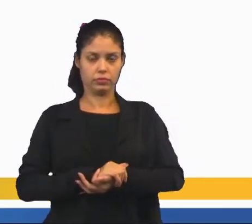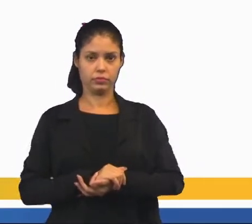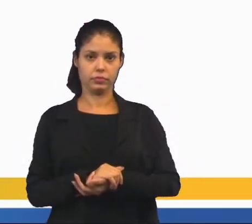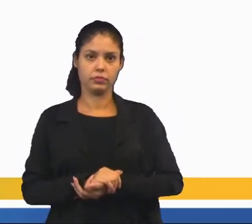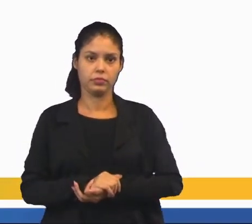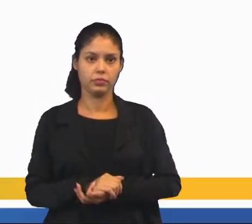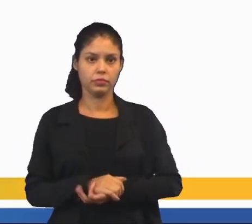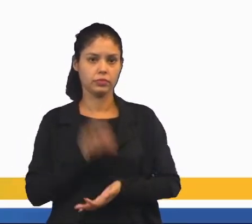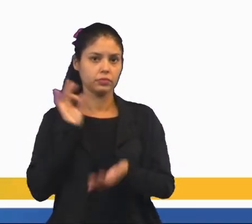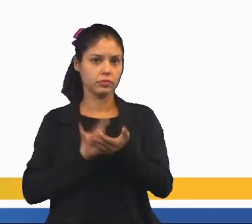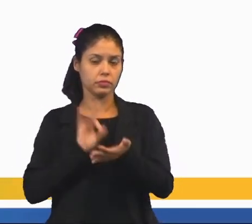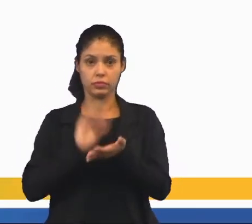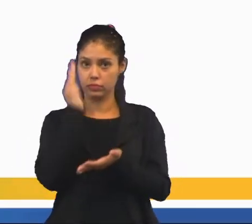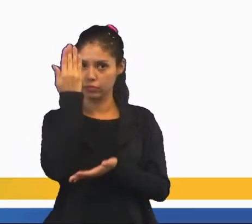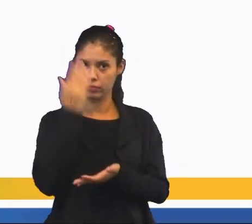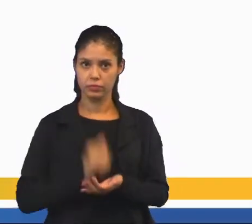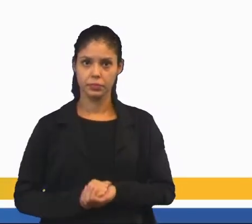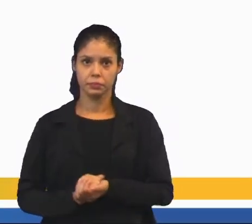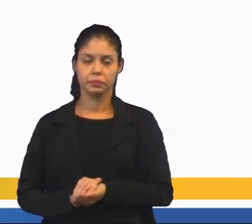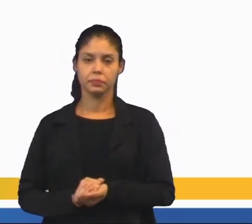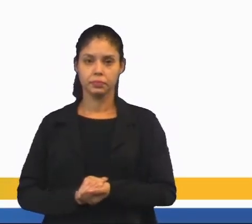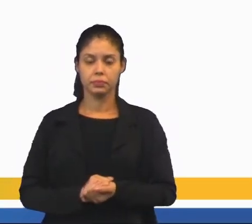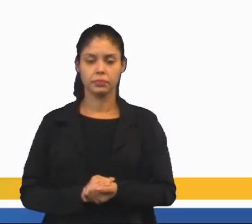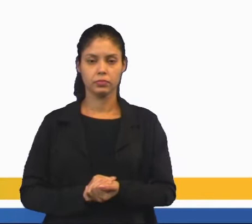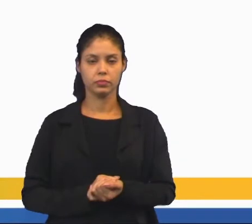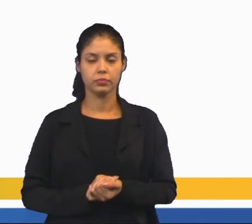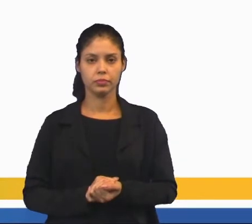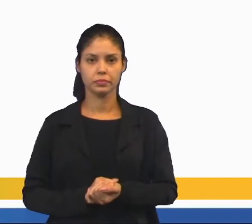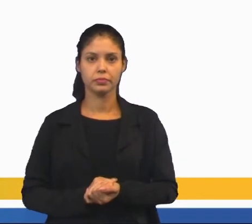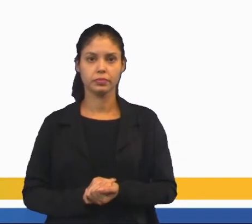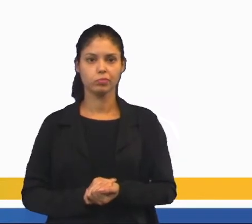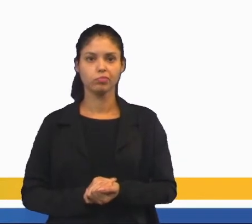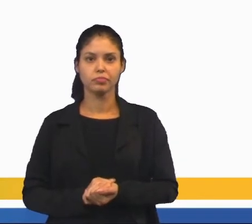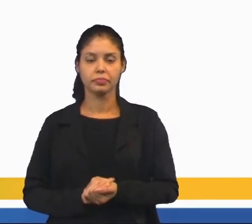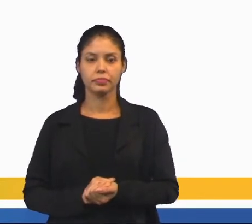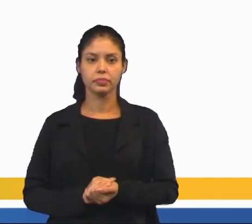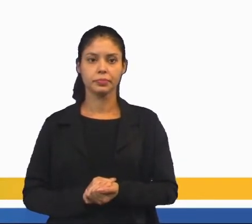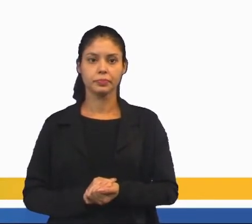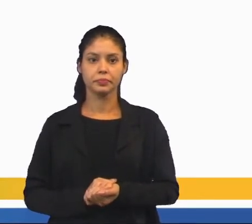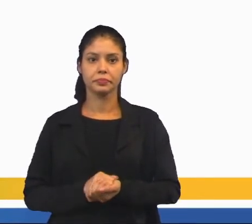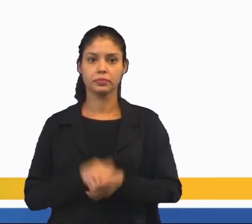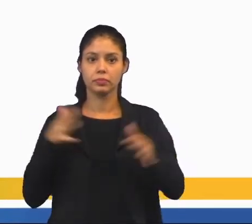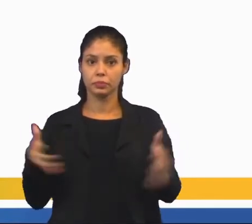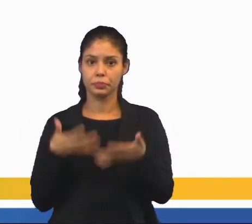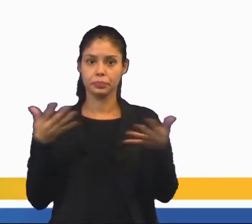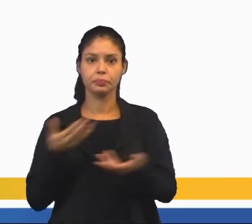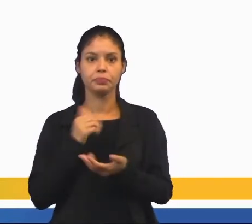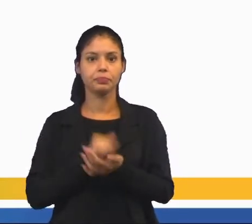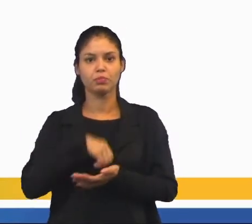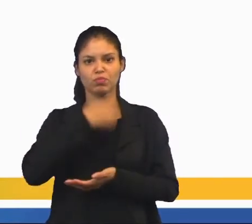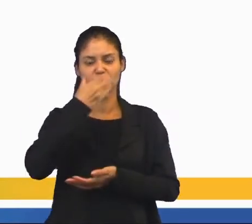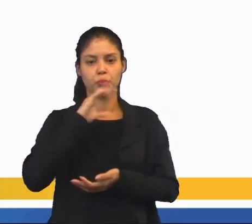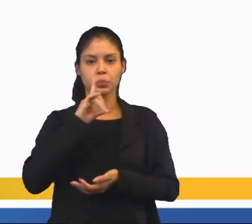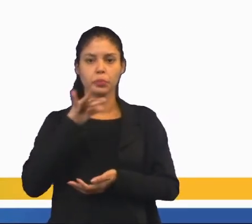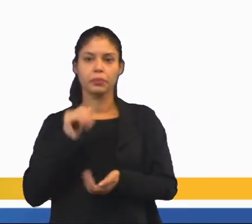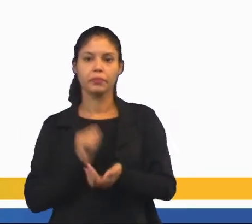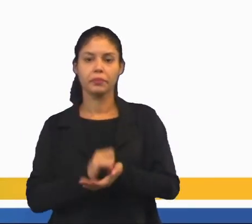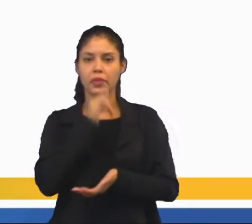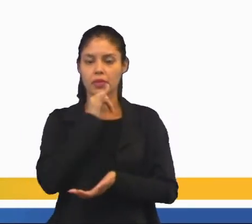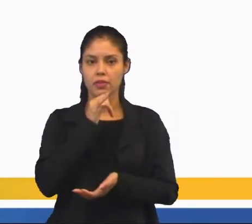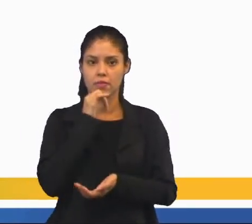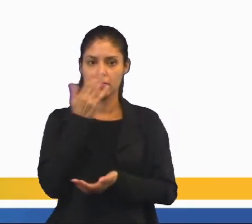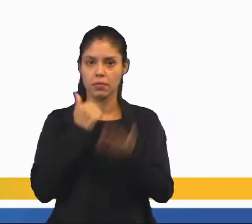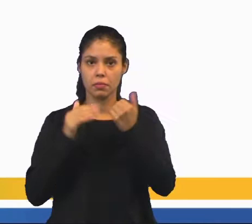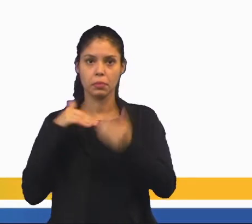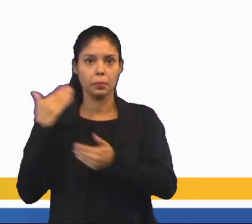processados? E aí, verdadeiro ou falso essa afirmativa? Legumes em conserva, frutas em calda, são exemplos de